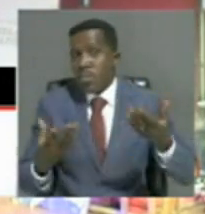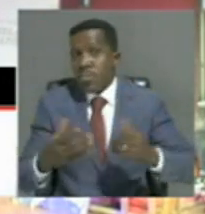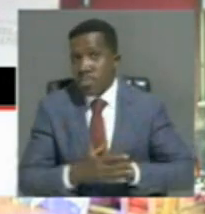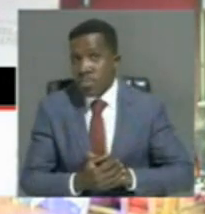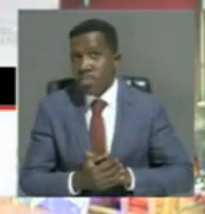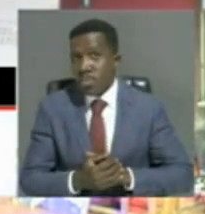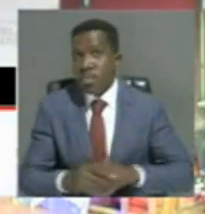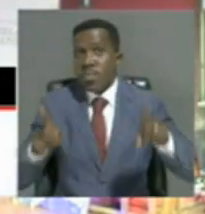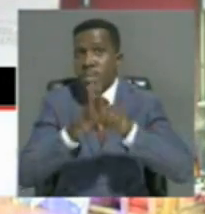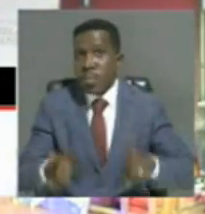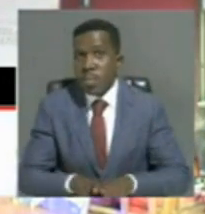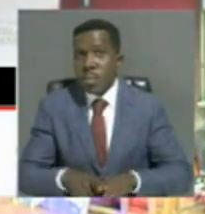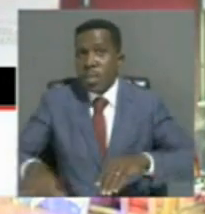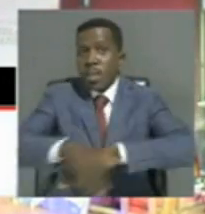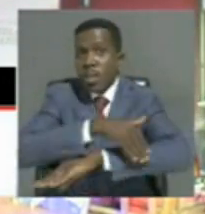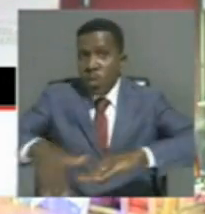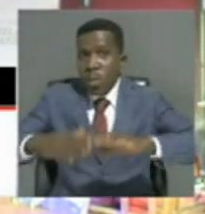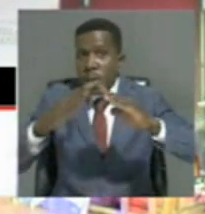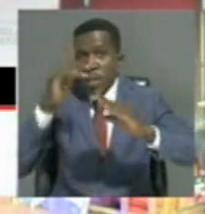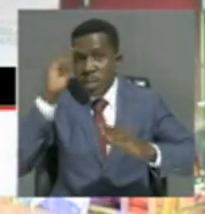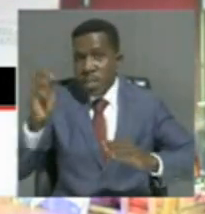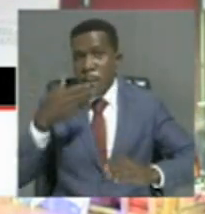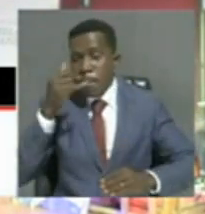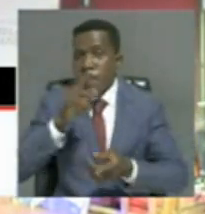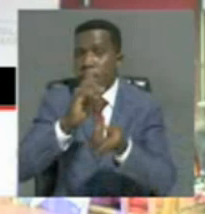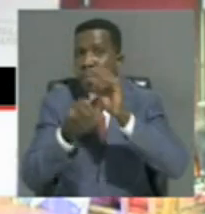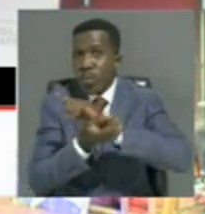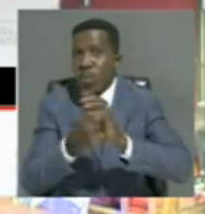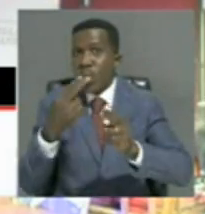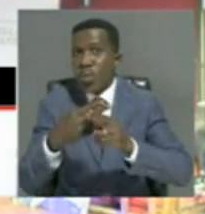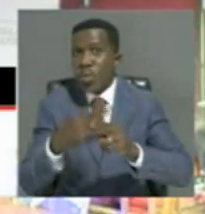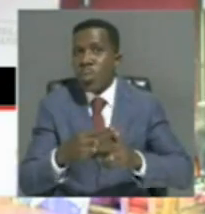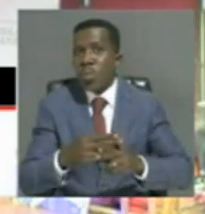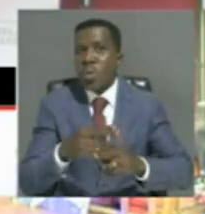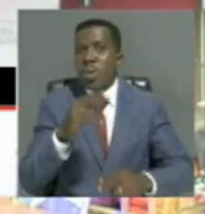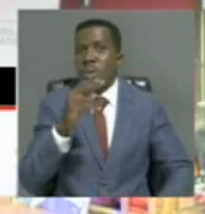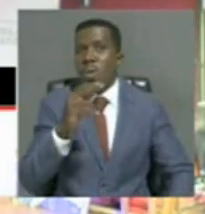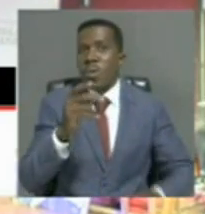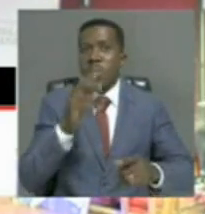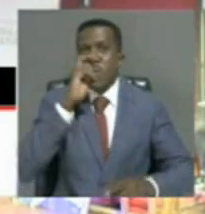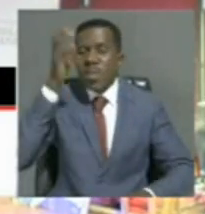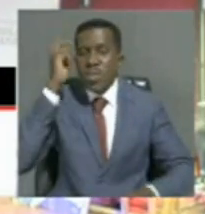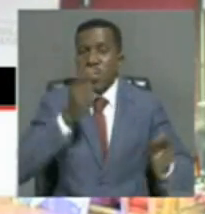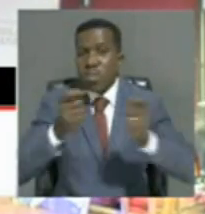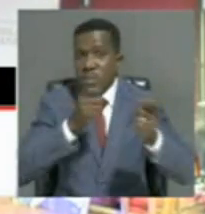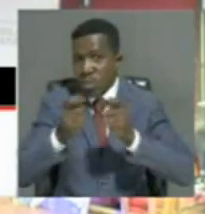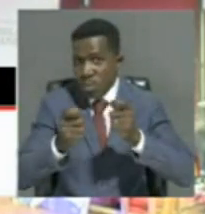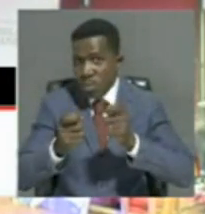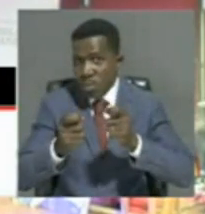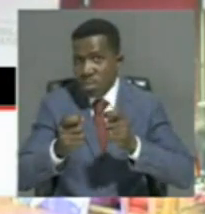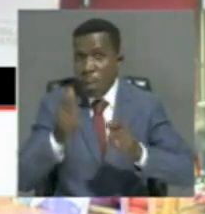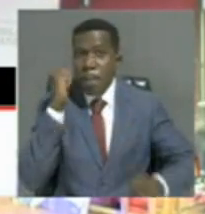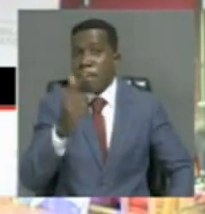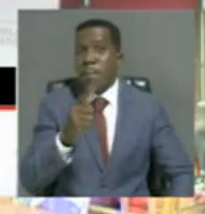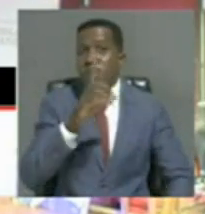e a rua, provavelmente a rua onde mora. Que até tem o nome de um fascista, de um antigo administrador colonial de